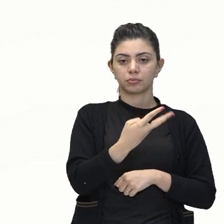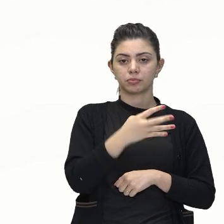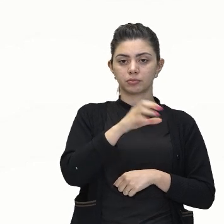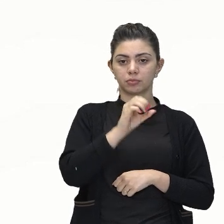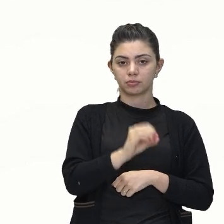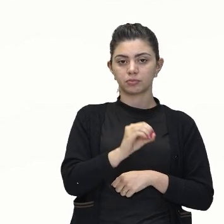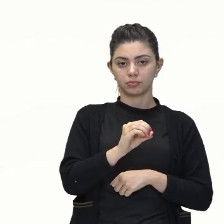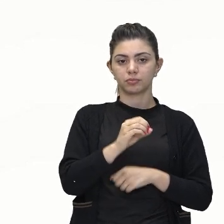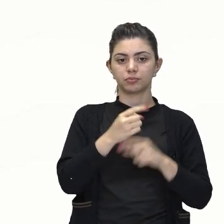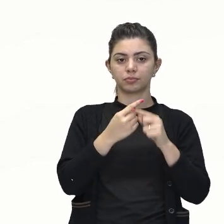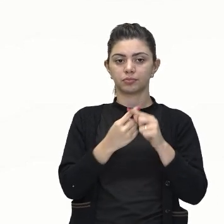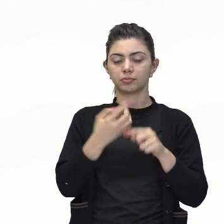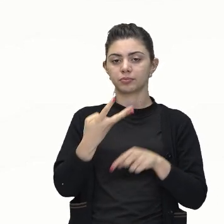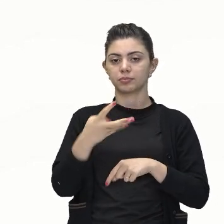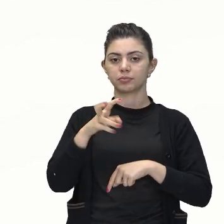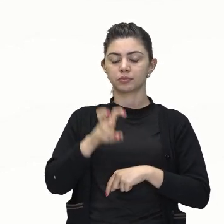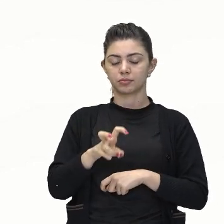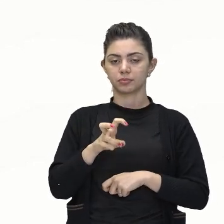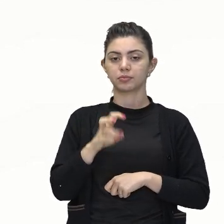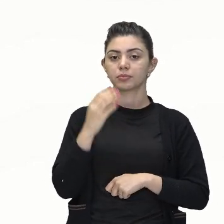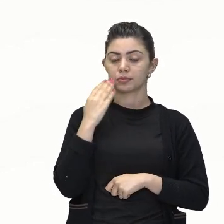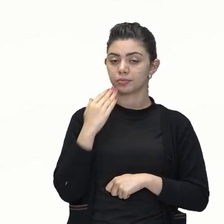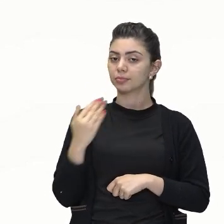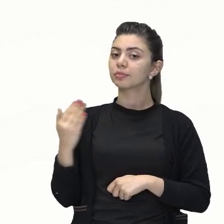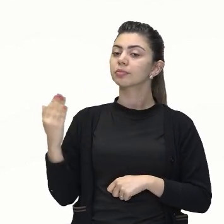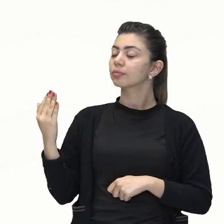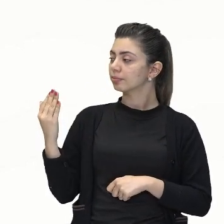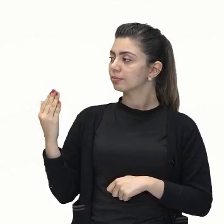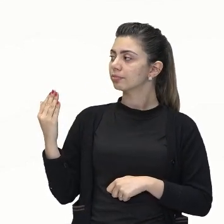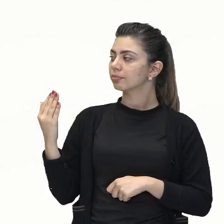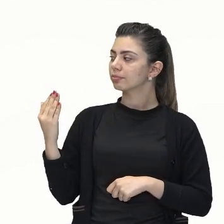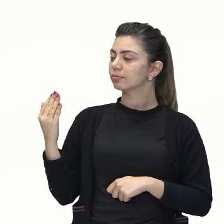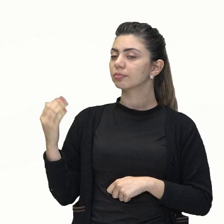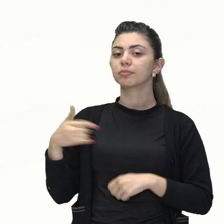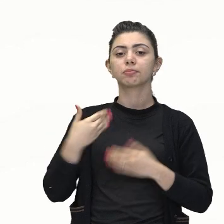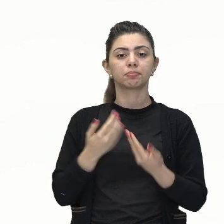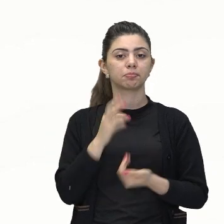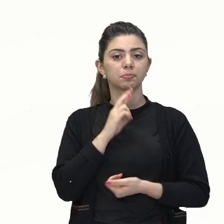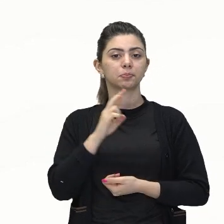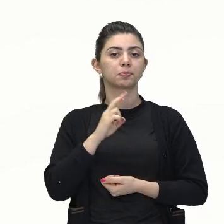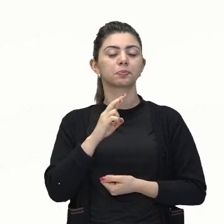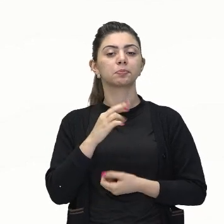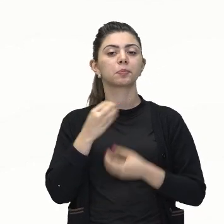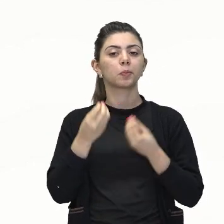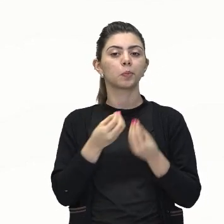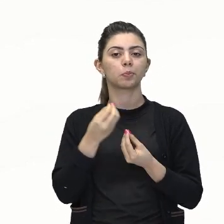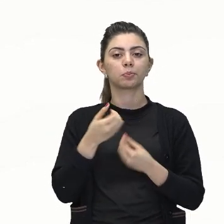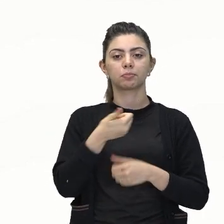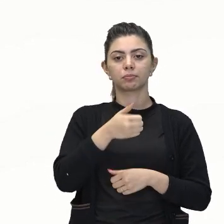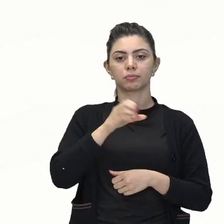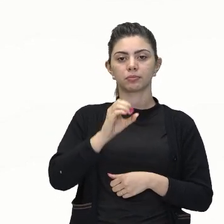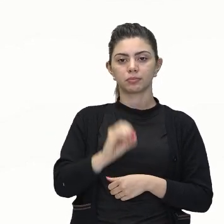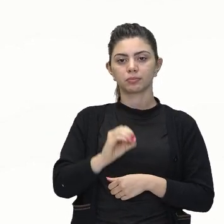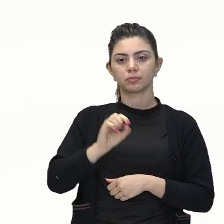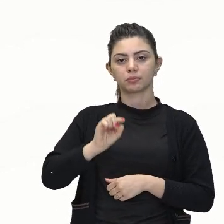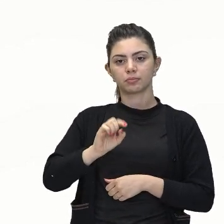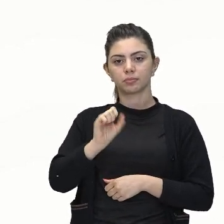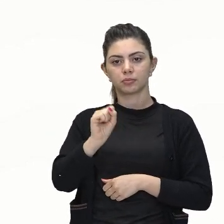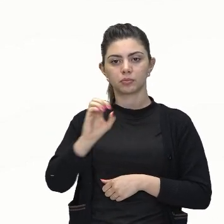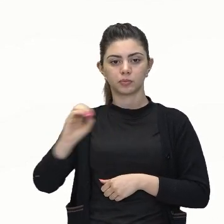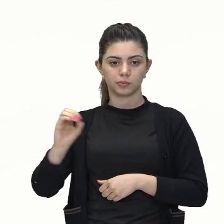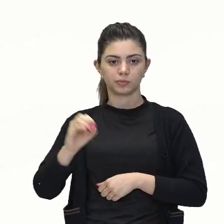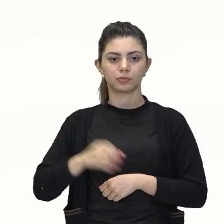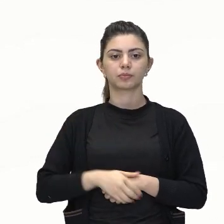240 vezes 45, o resultado é igual a 10.800.